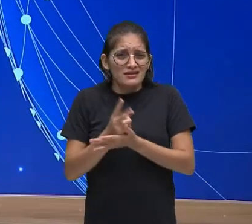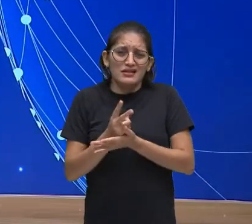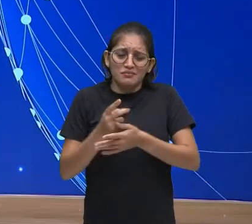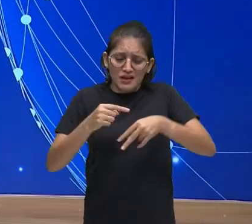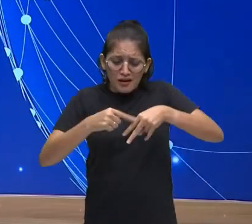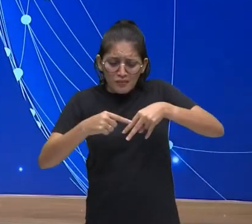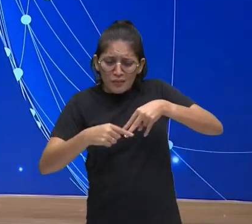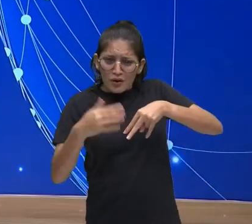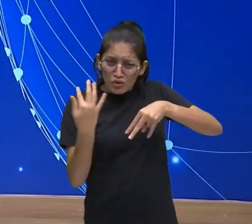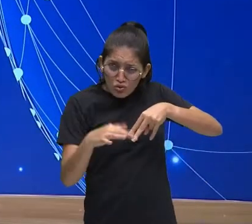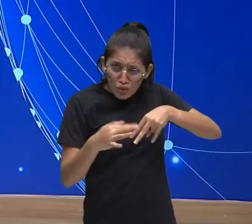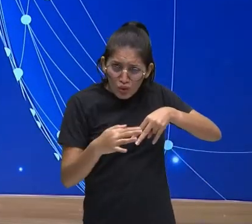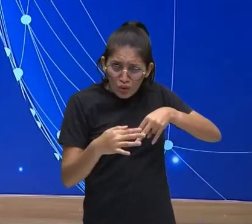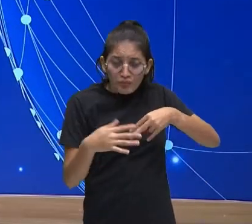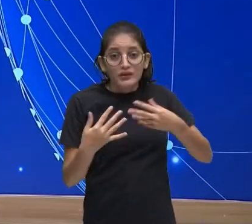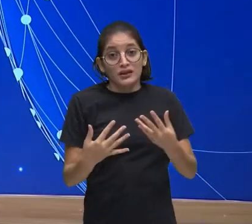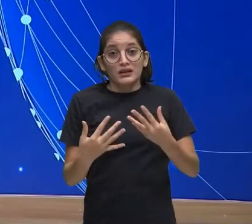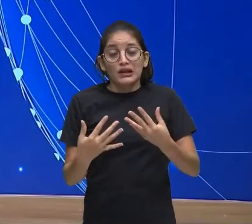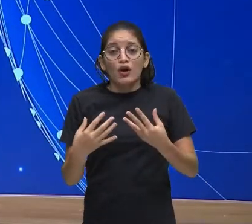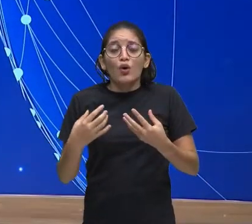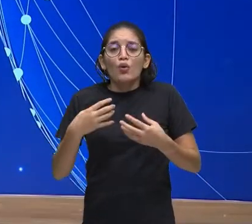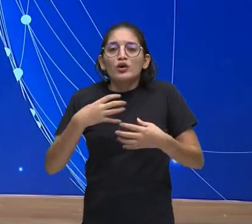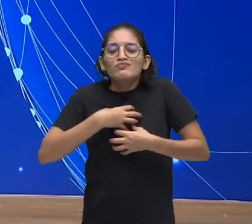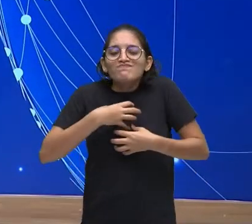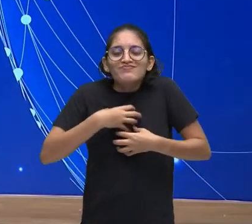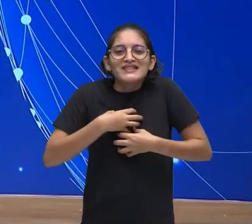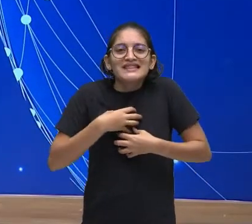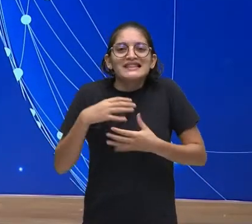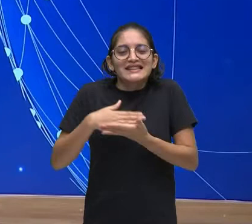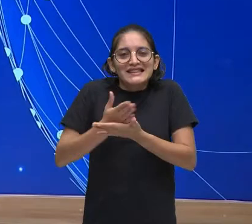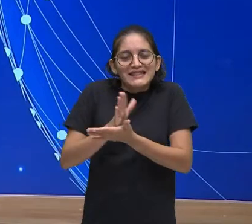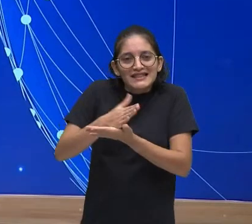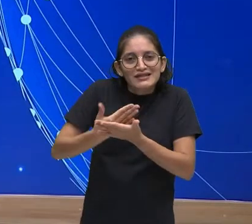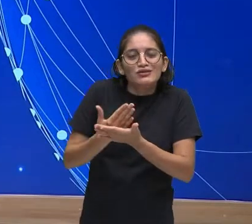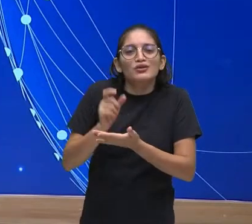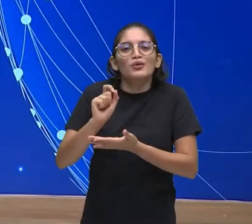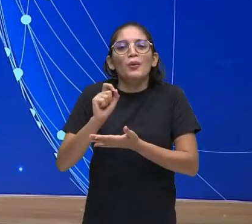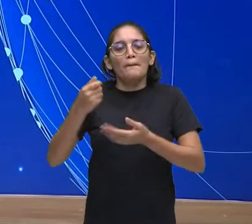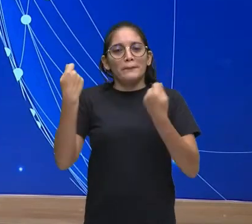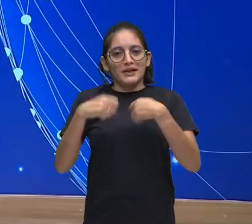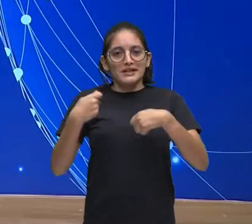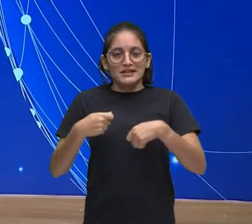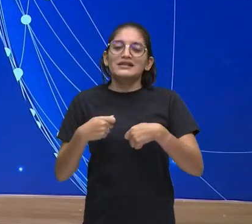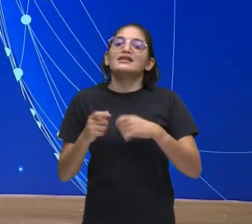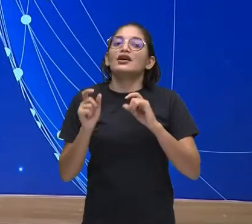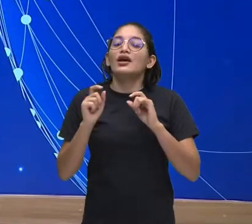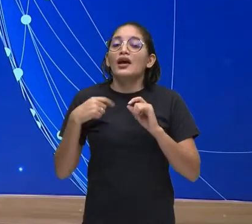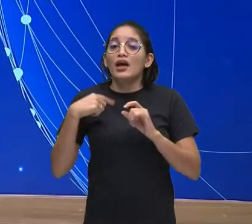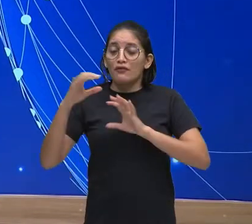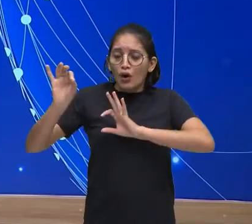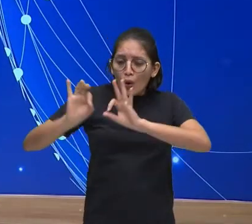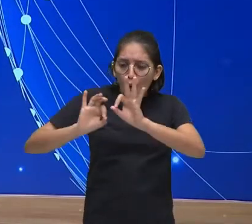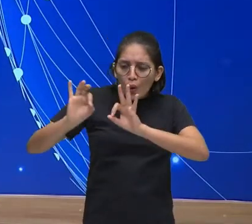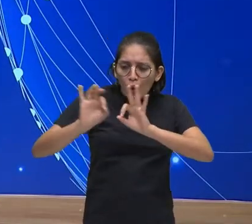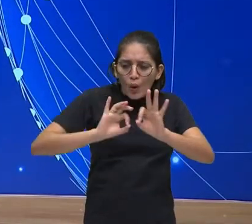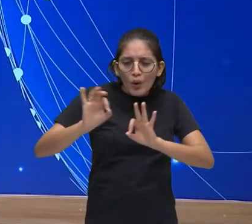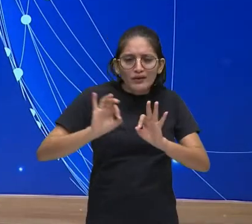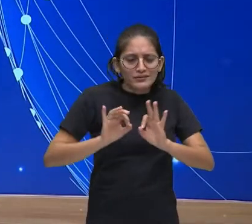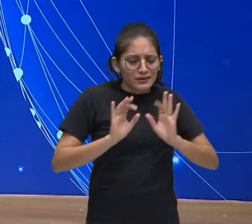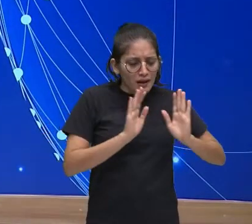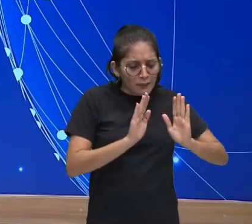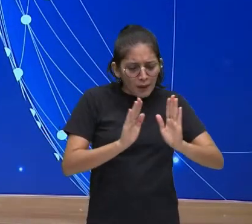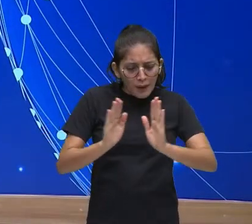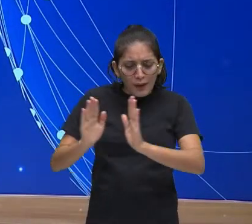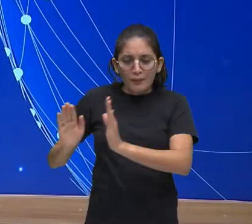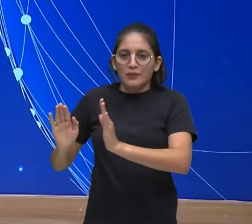pernas? Baseado nas minhas incomodações, nas minhas necessidades, é que eu vou traçar o programa que pretendo